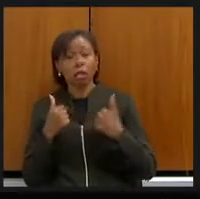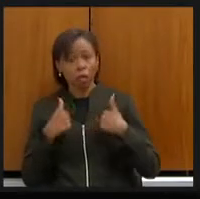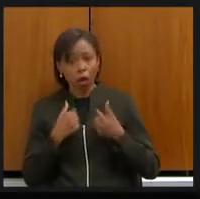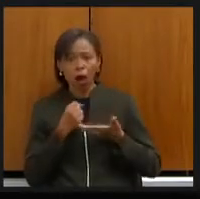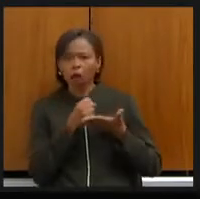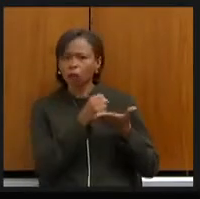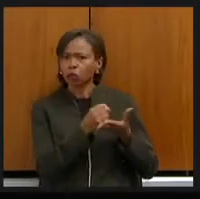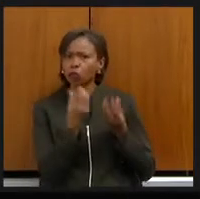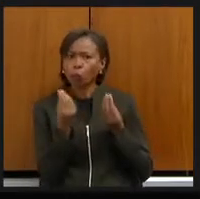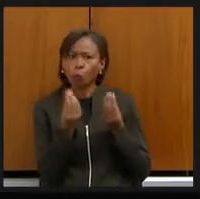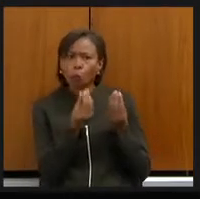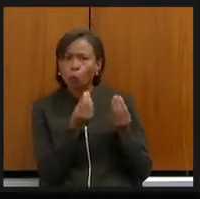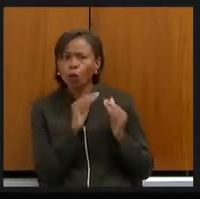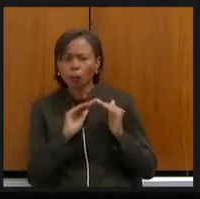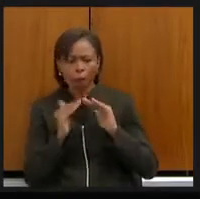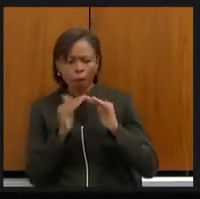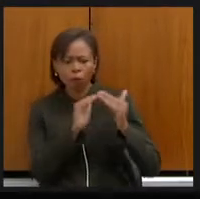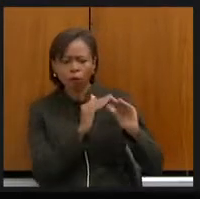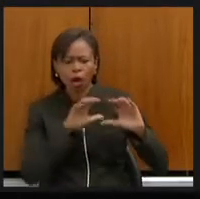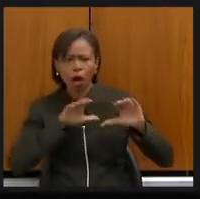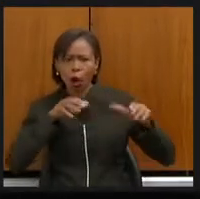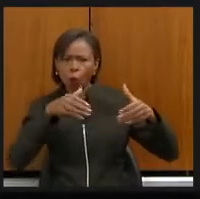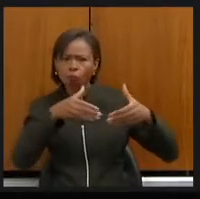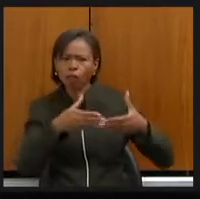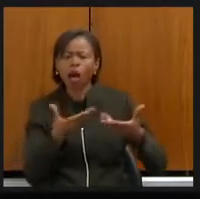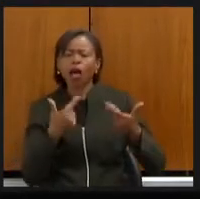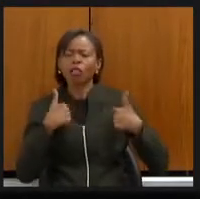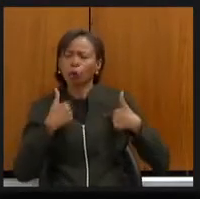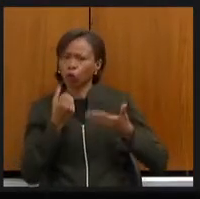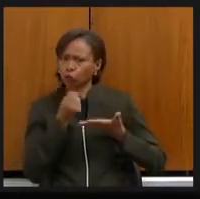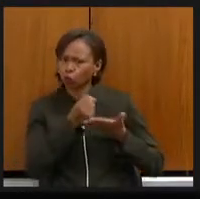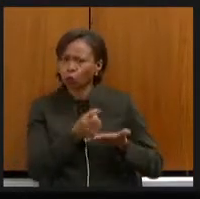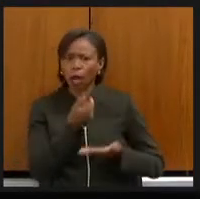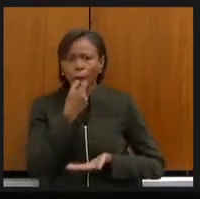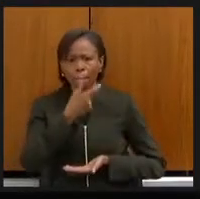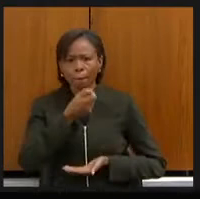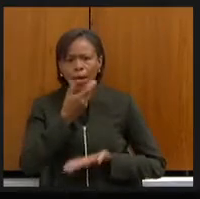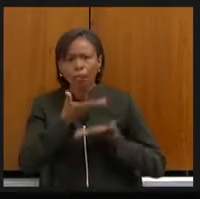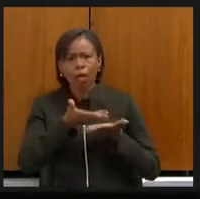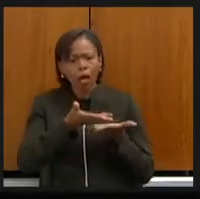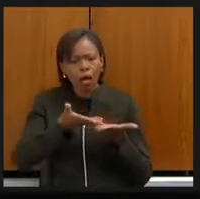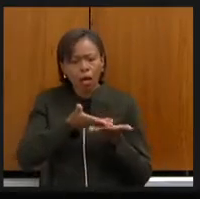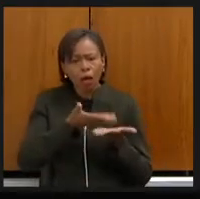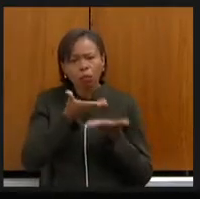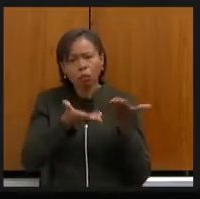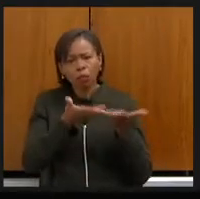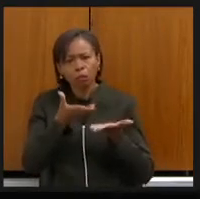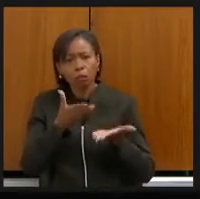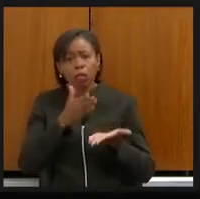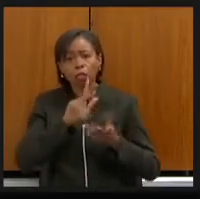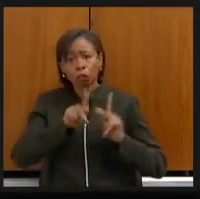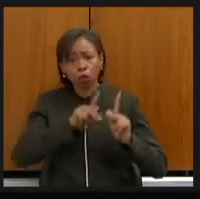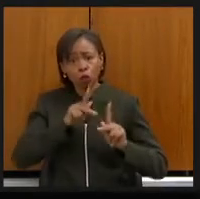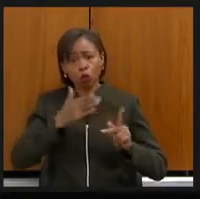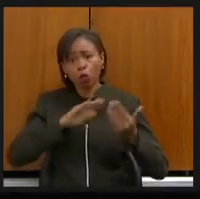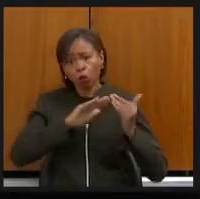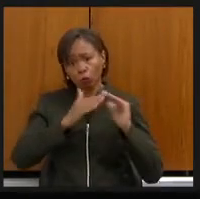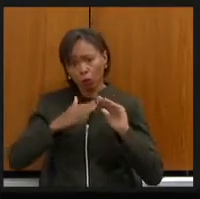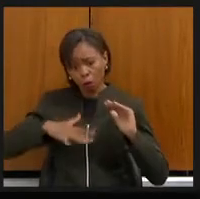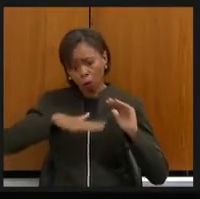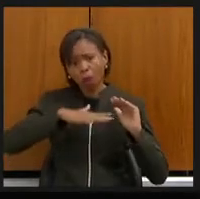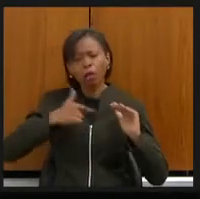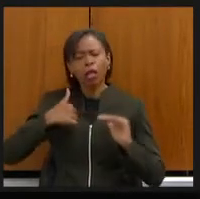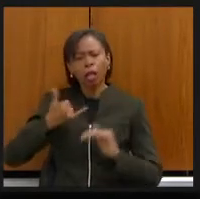comunidade ajuda o tratamento medicamento que ajuda do pessoal da minha comunidade lhe